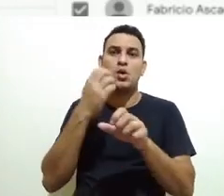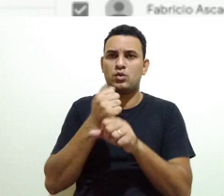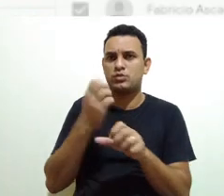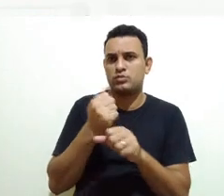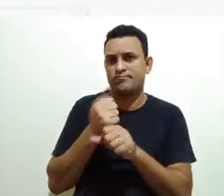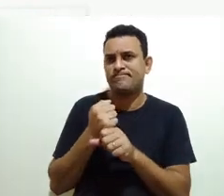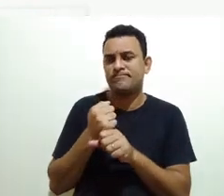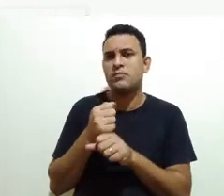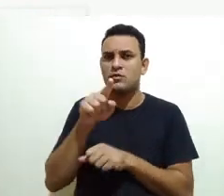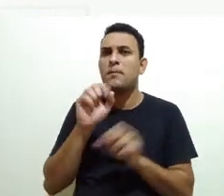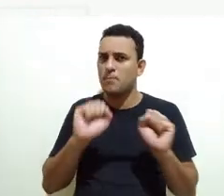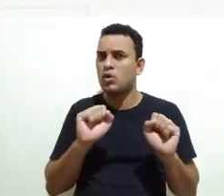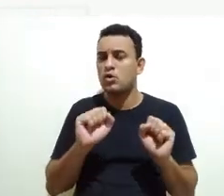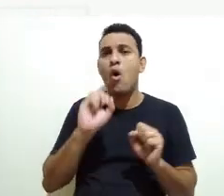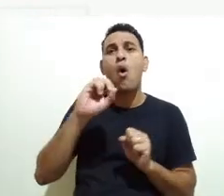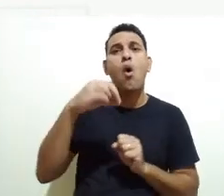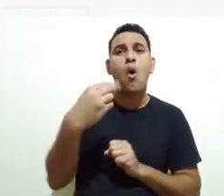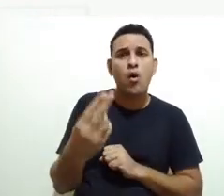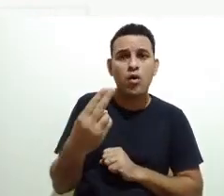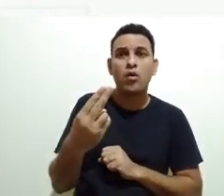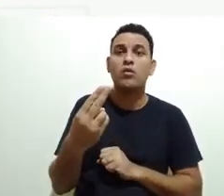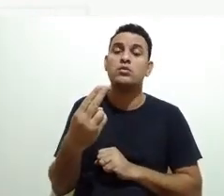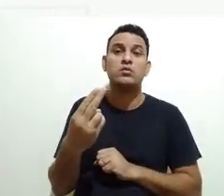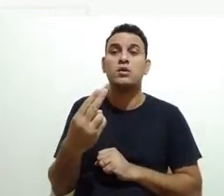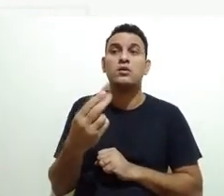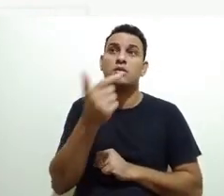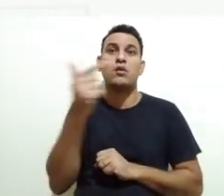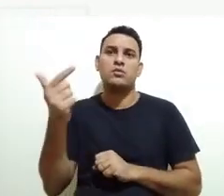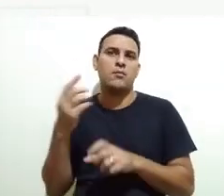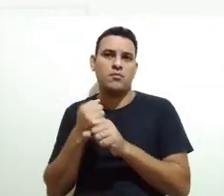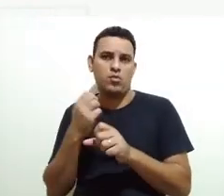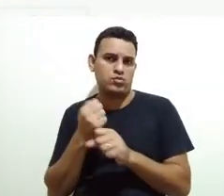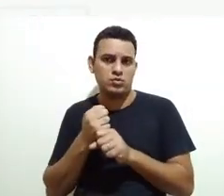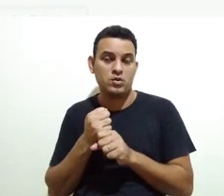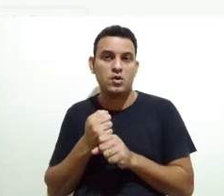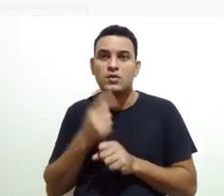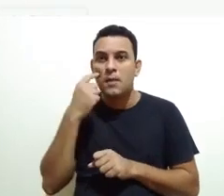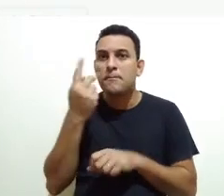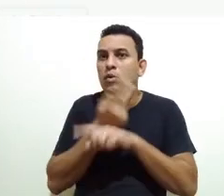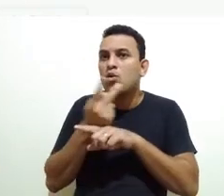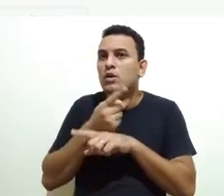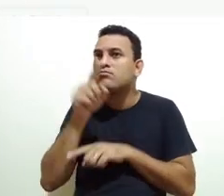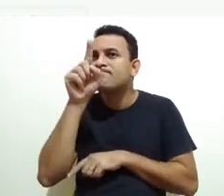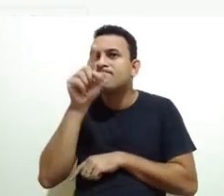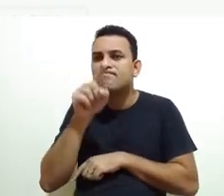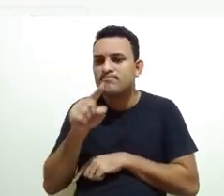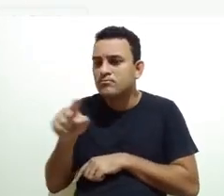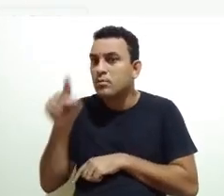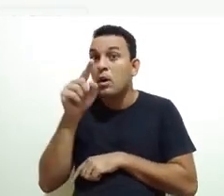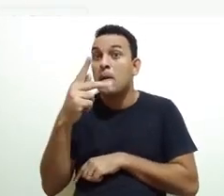Caso queira determinar uma pontuação para esta atividade, ou ainda sinalizar que a mesma não valerá ponto